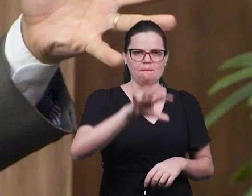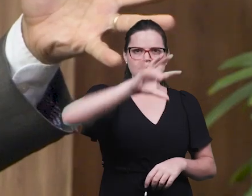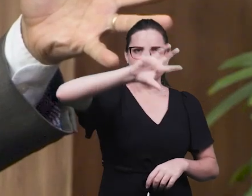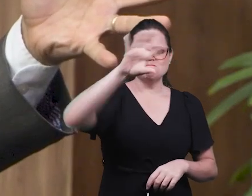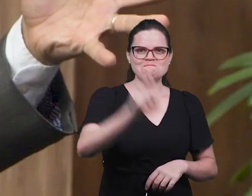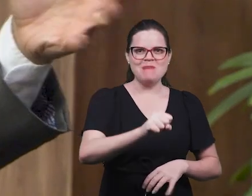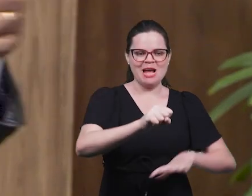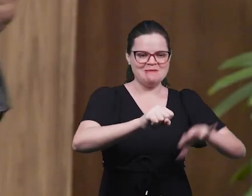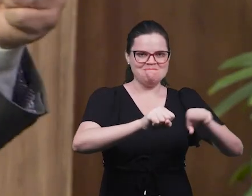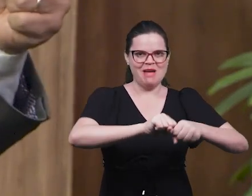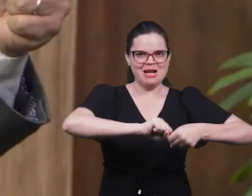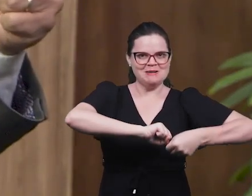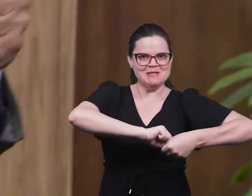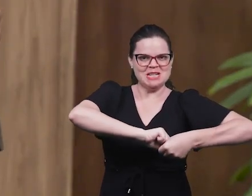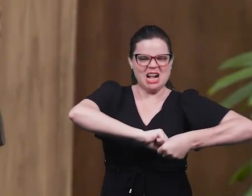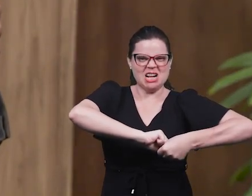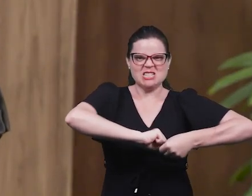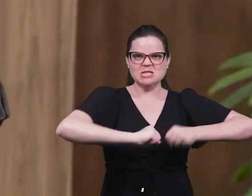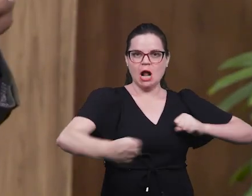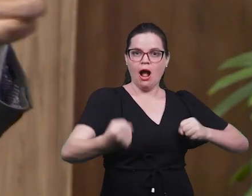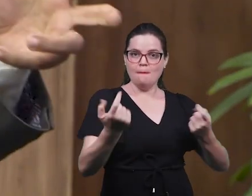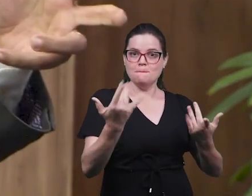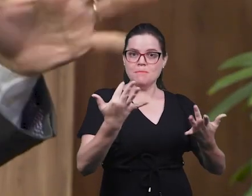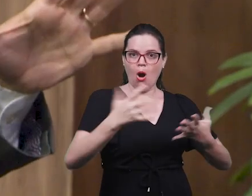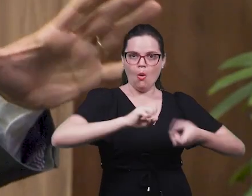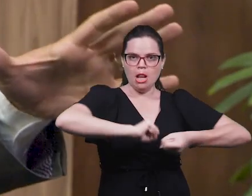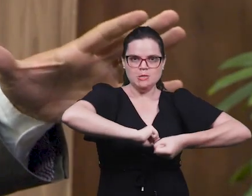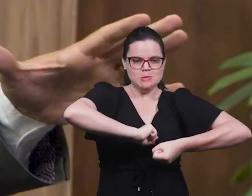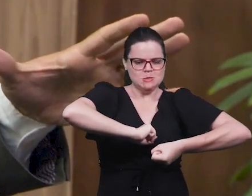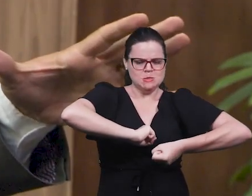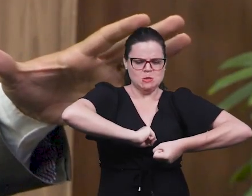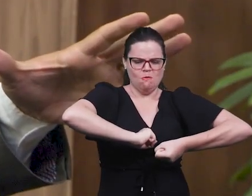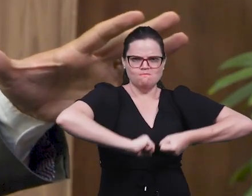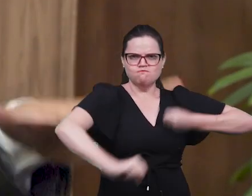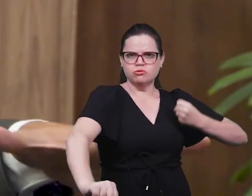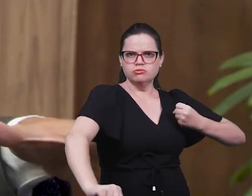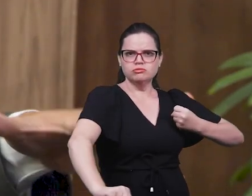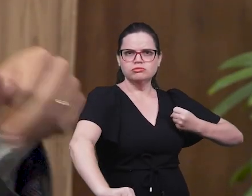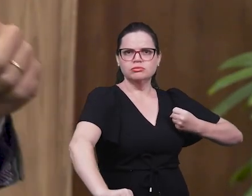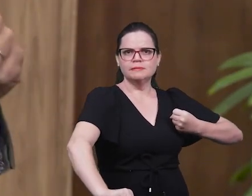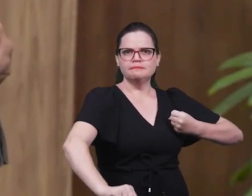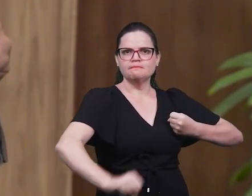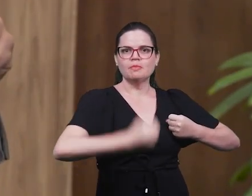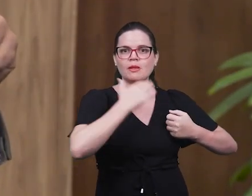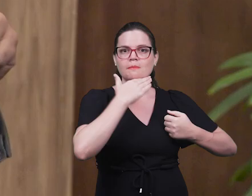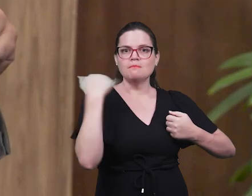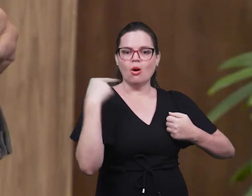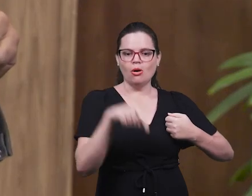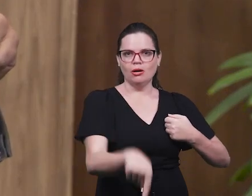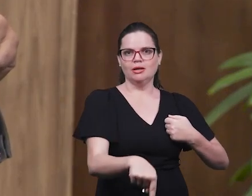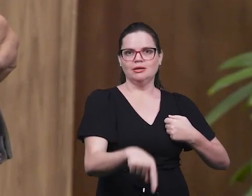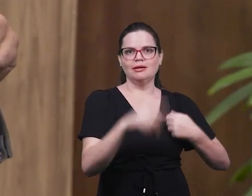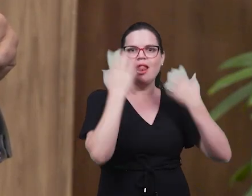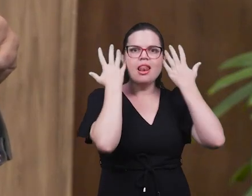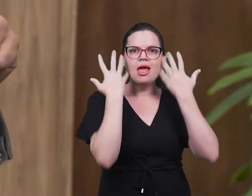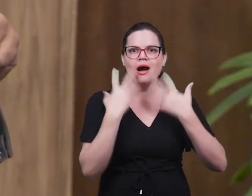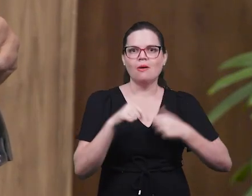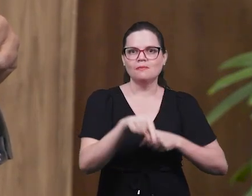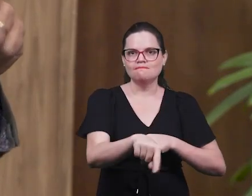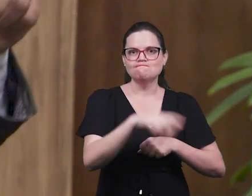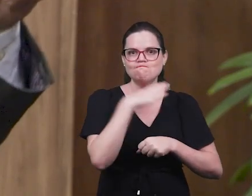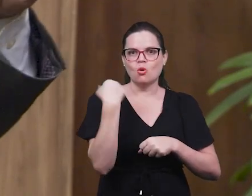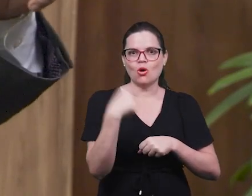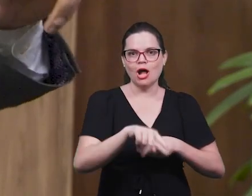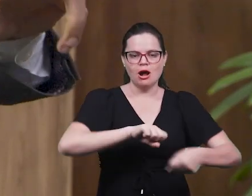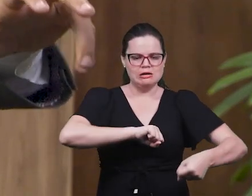cabrito, Que coisa. que abre um cabrito. E esse leão, ele deixou ali esse leão morto, e quando ele volta, em outro